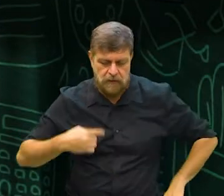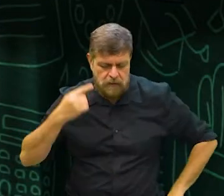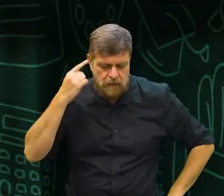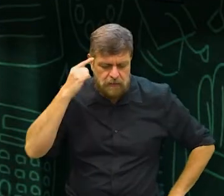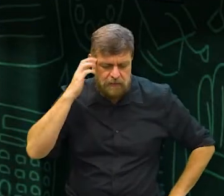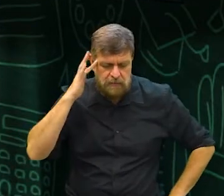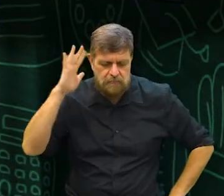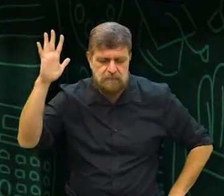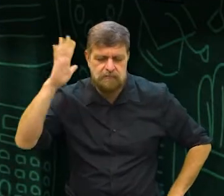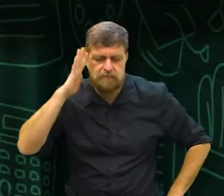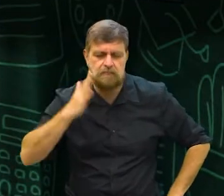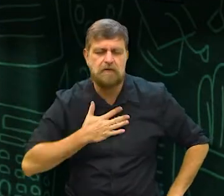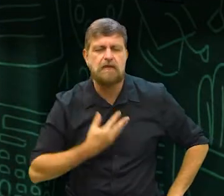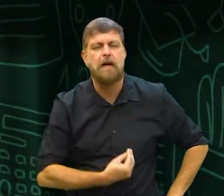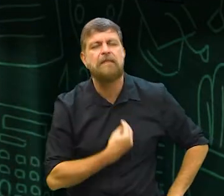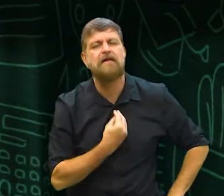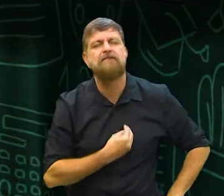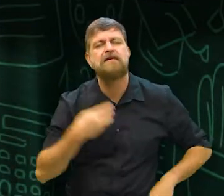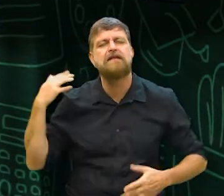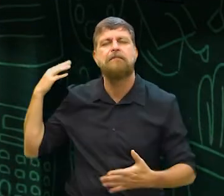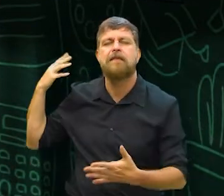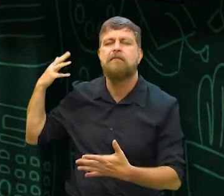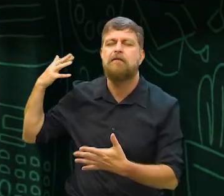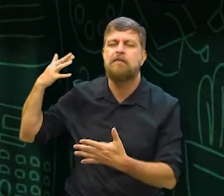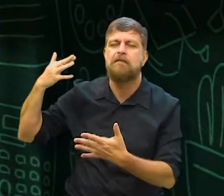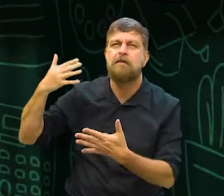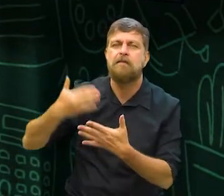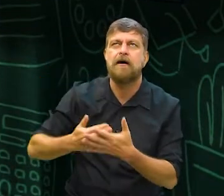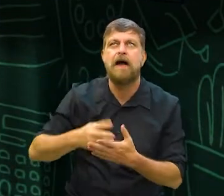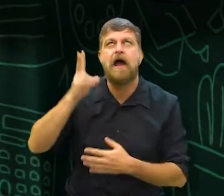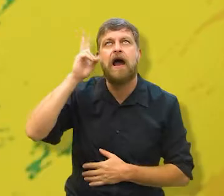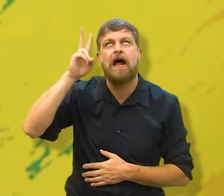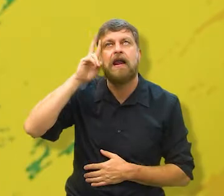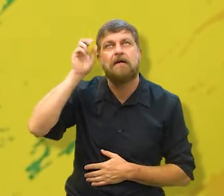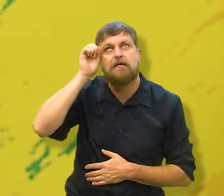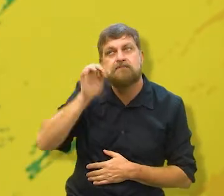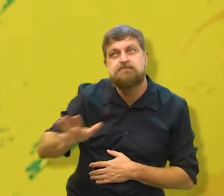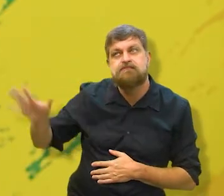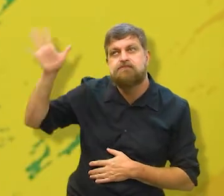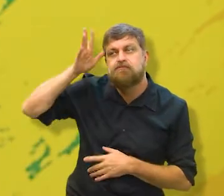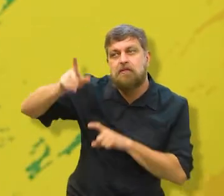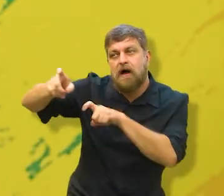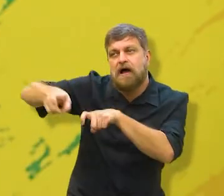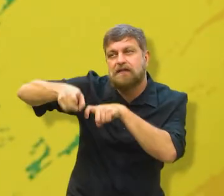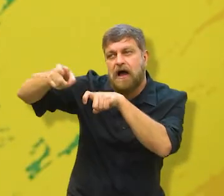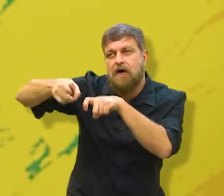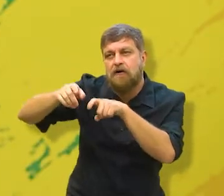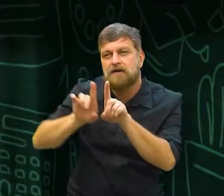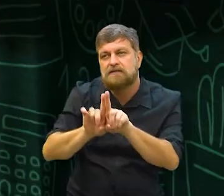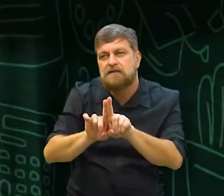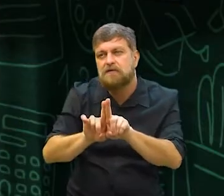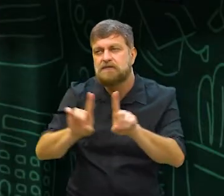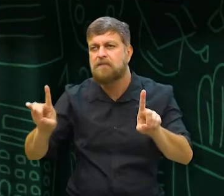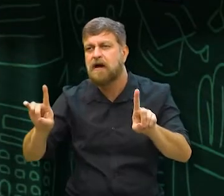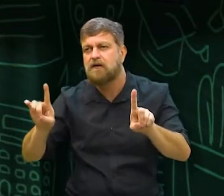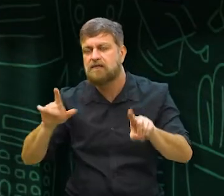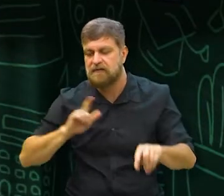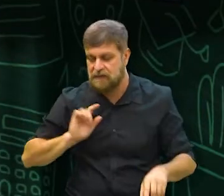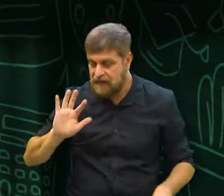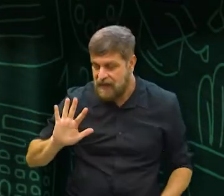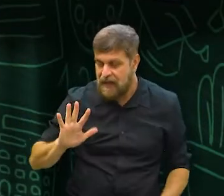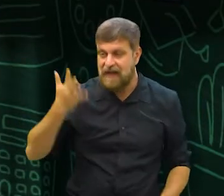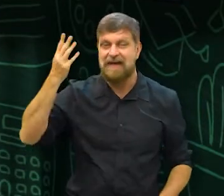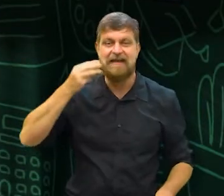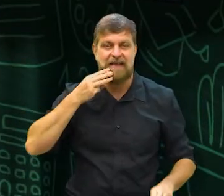pensa em algo da história dele, sei lá, ele tá na fossa, né, terminou o relacionamento, ele vai lá e cria uma